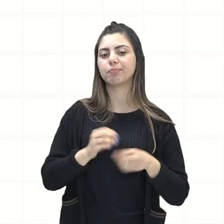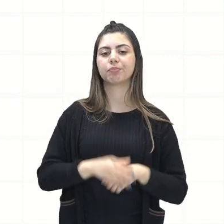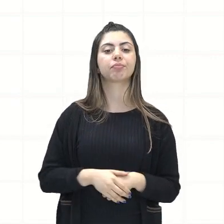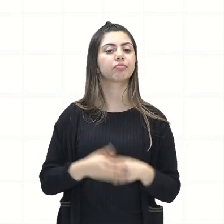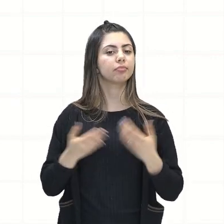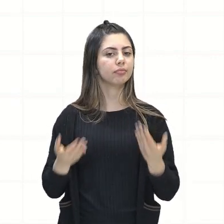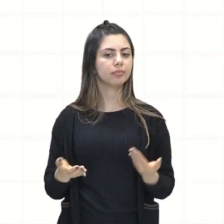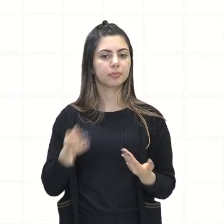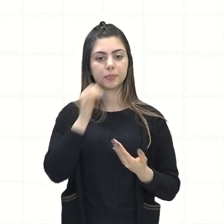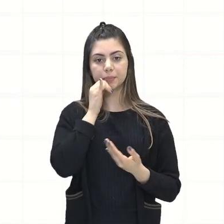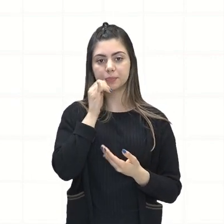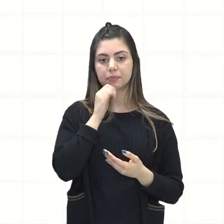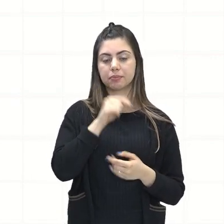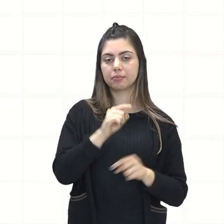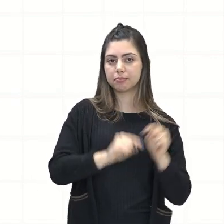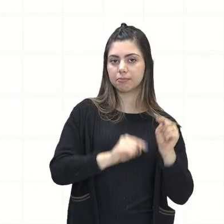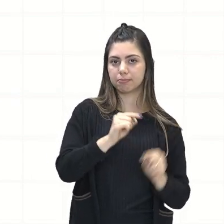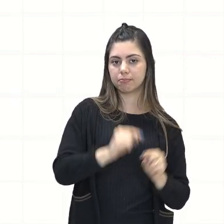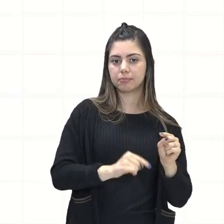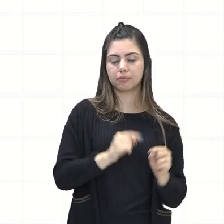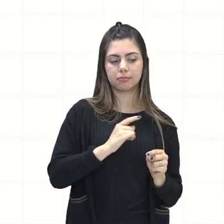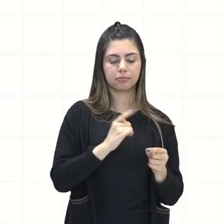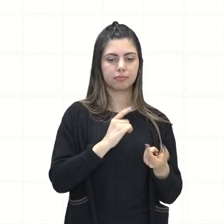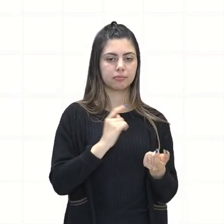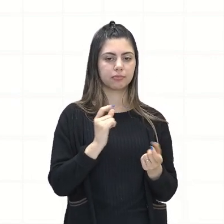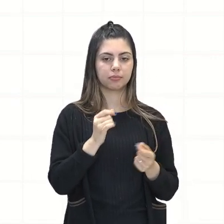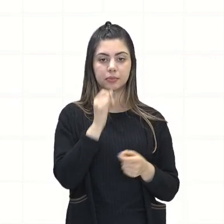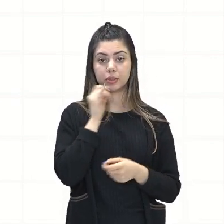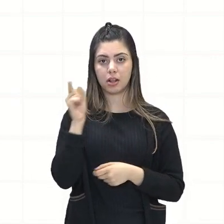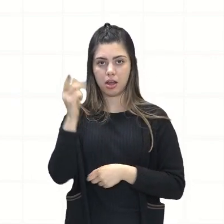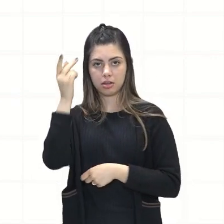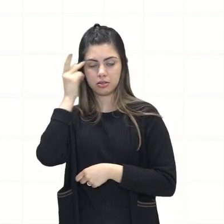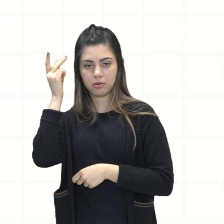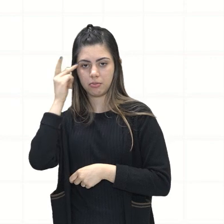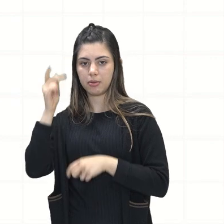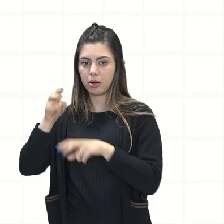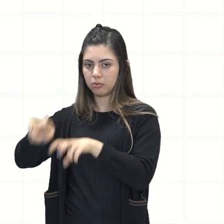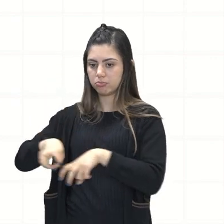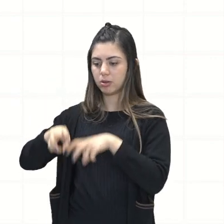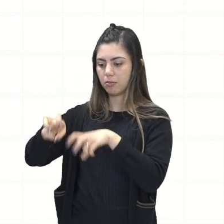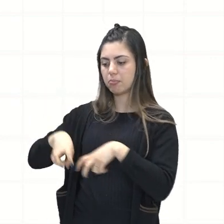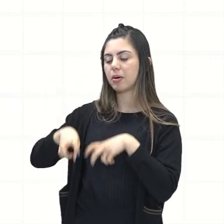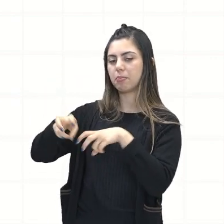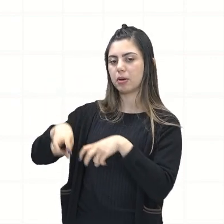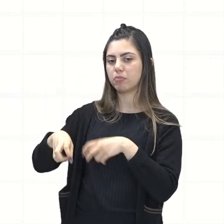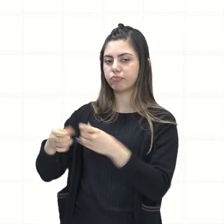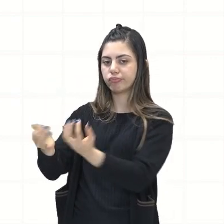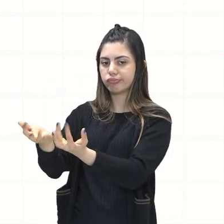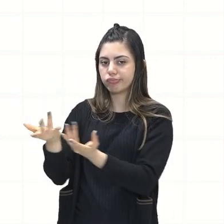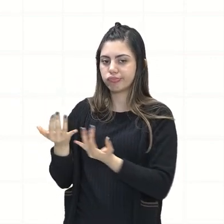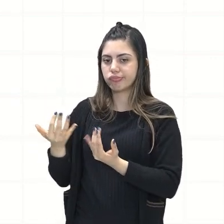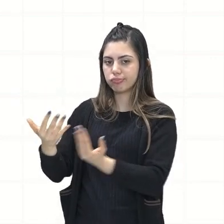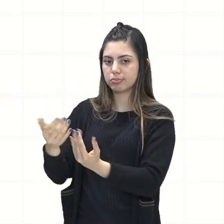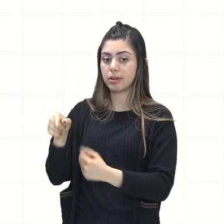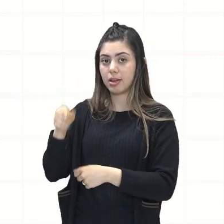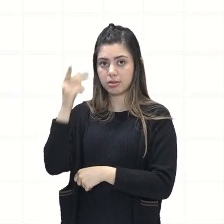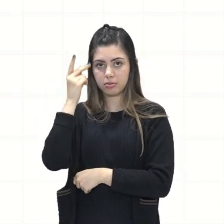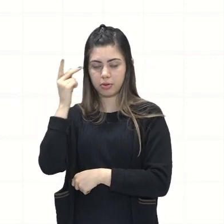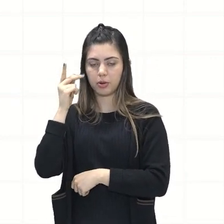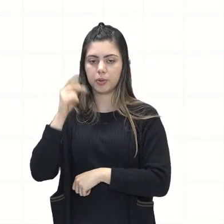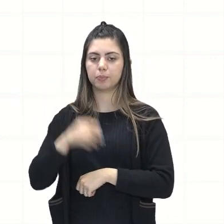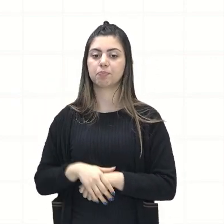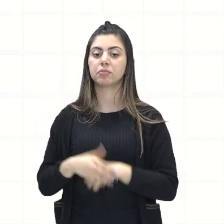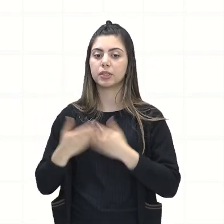exemplo, quando um produto ele vai sendo produzido, por exemplo, aqui em São Paulo, acompanha aqui comigo, ó. ele tem que passar, para poder chegar aqui de